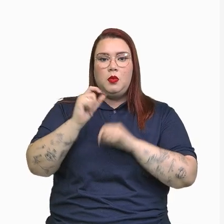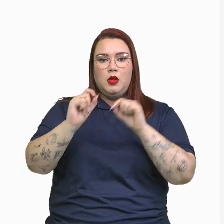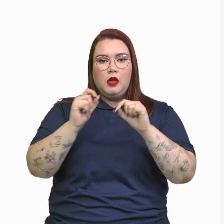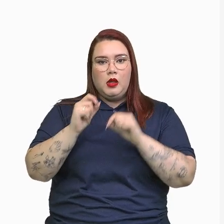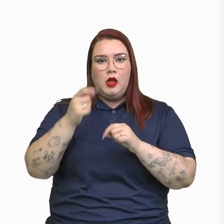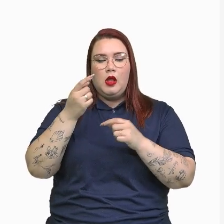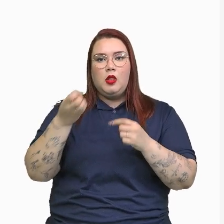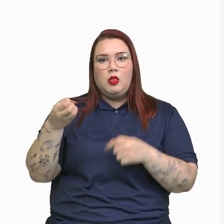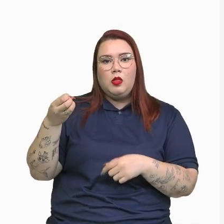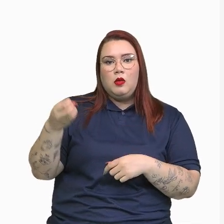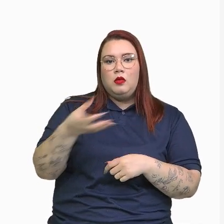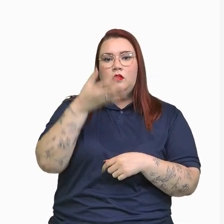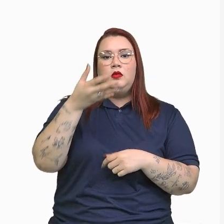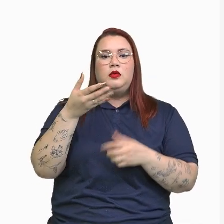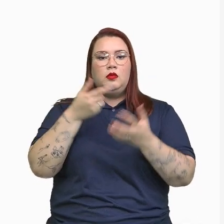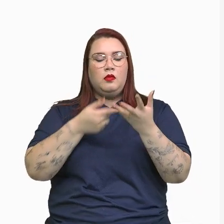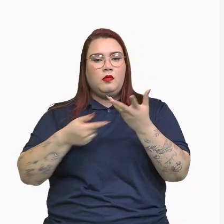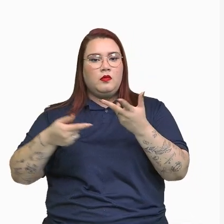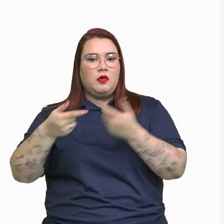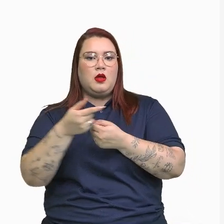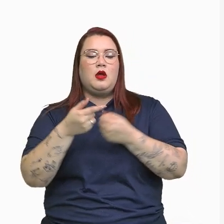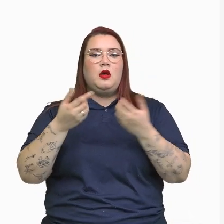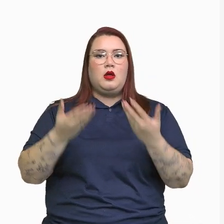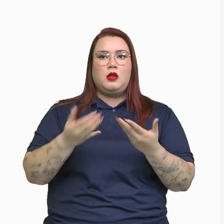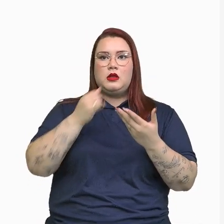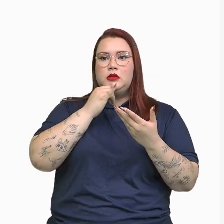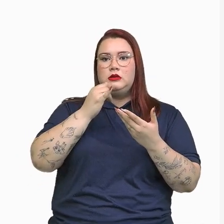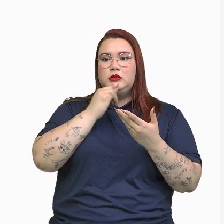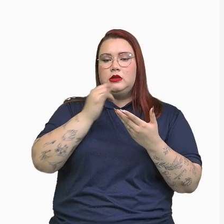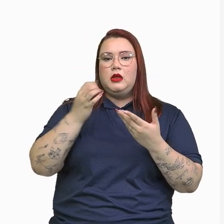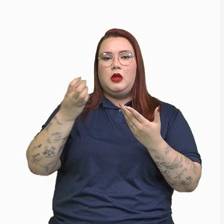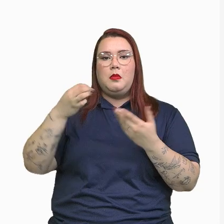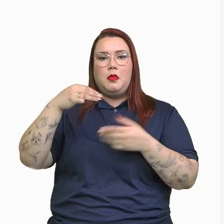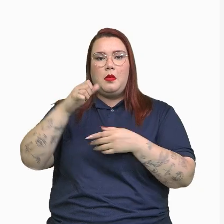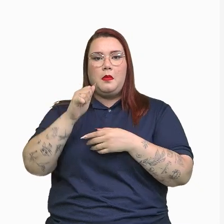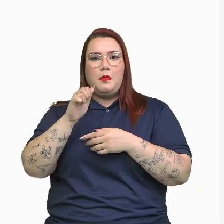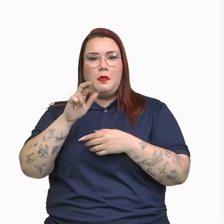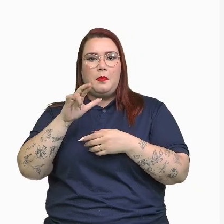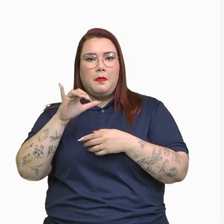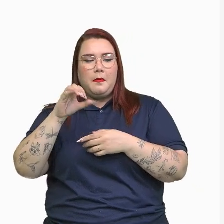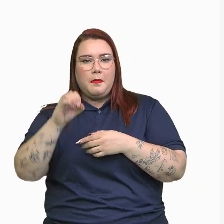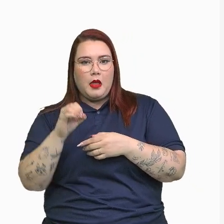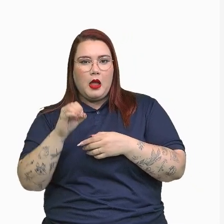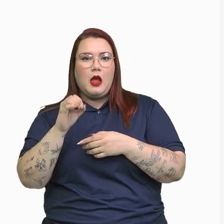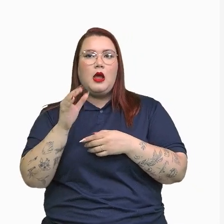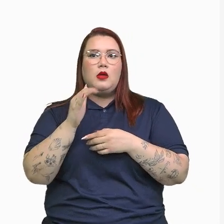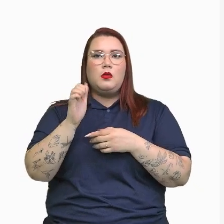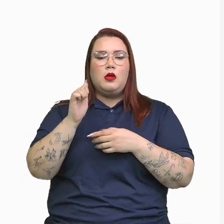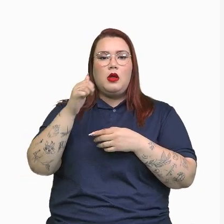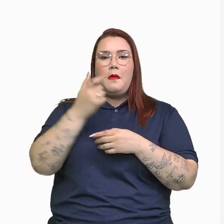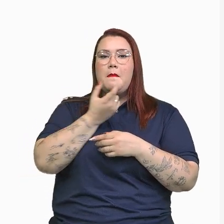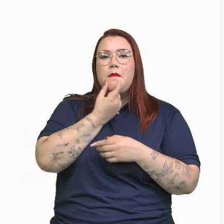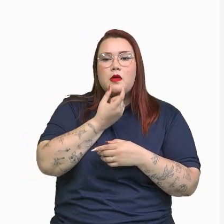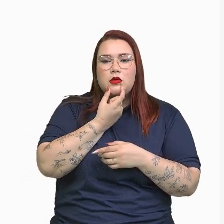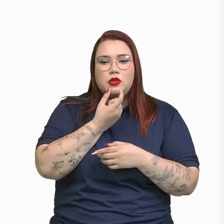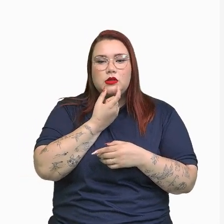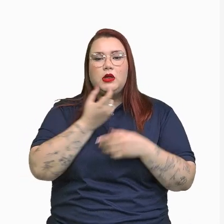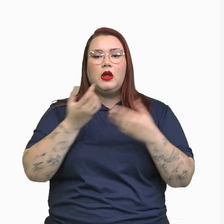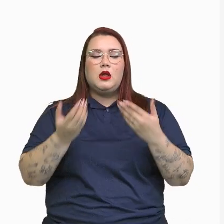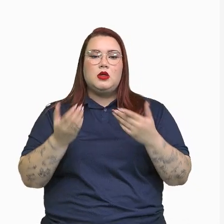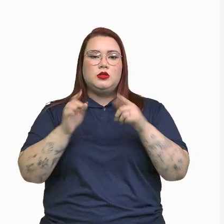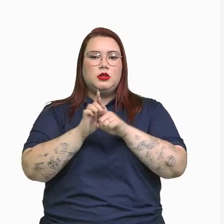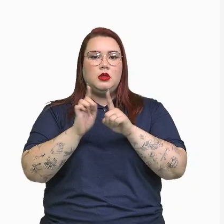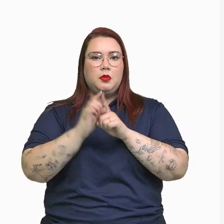inovação, Oswald, Mário de Andrade, todos eles buscavam inovar, trazer inovação,